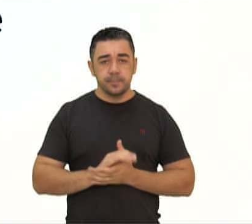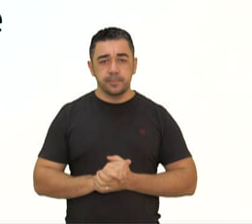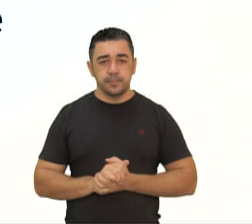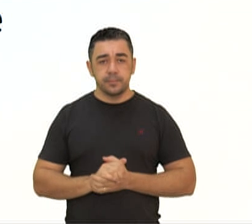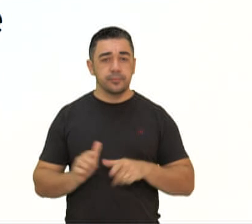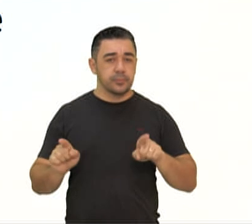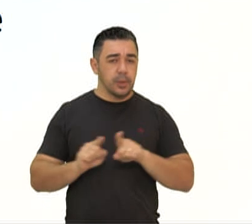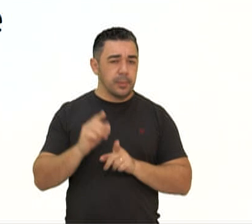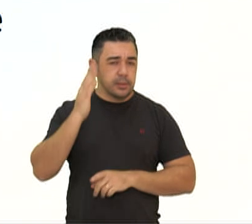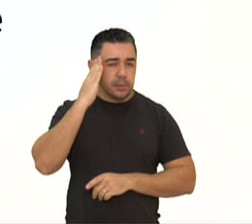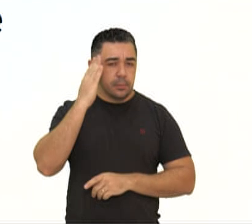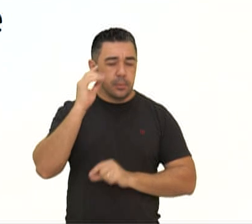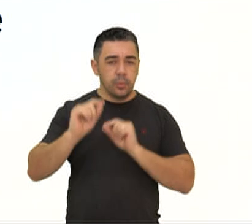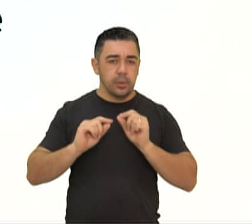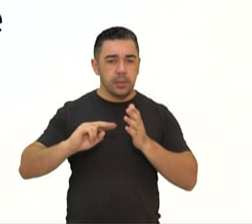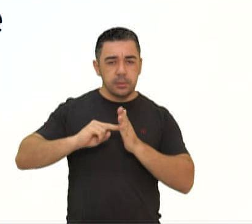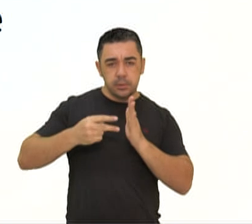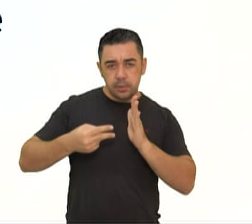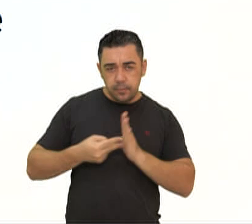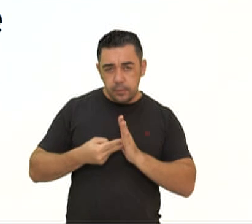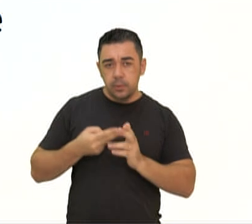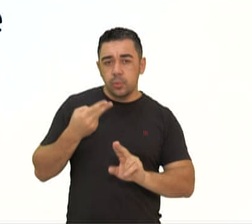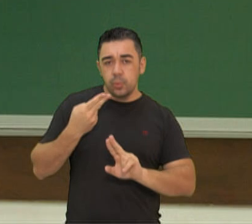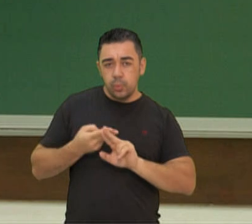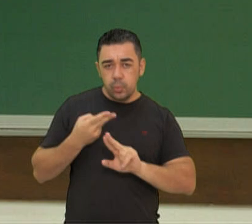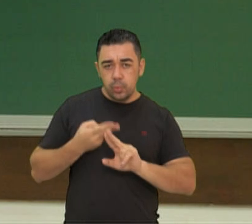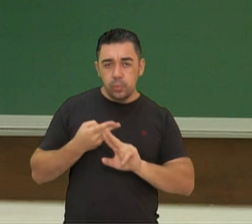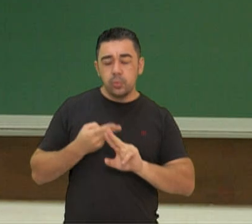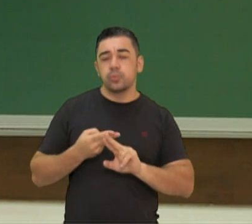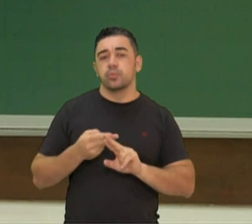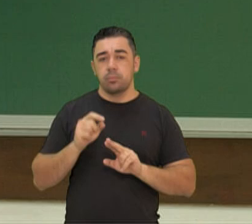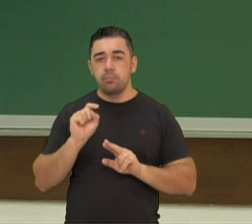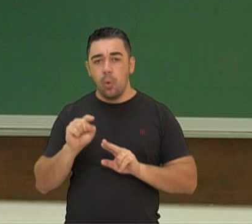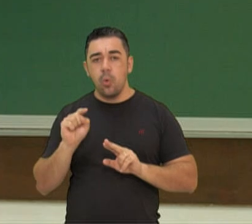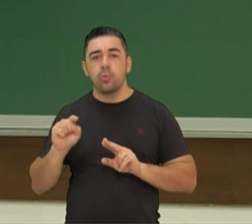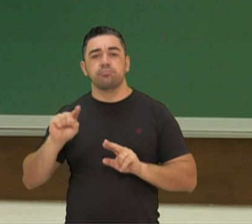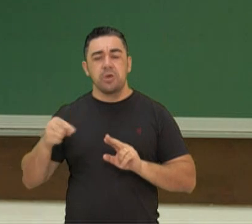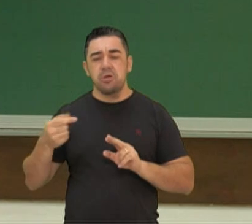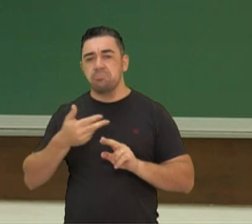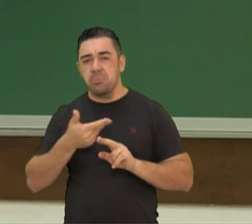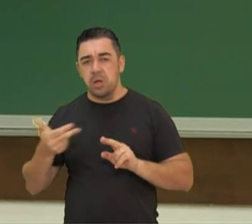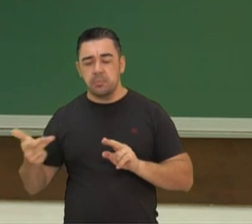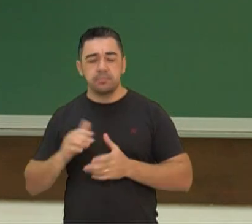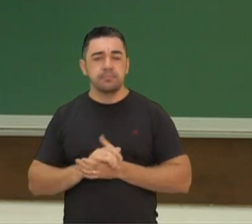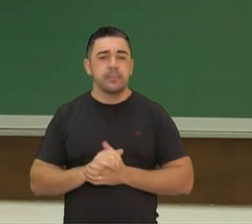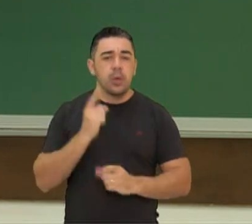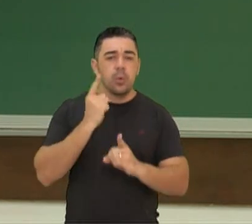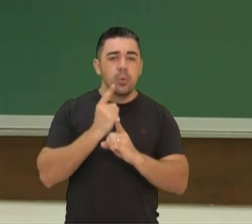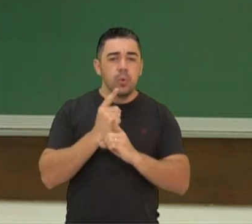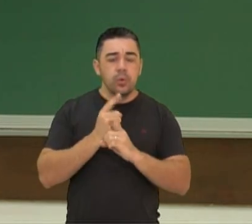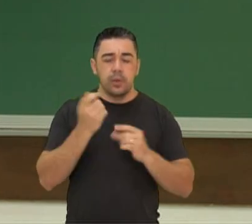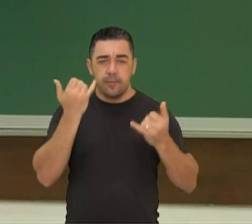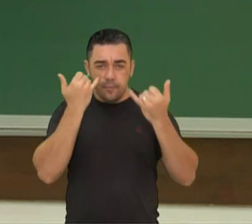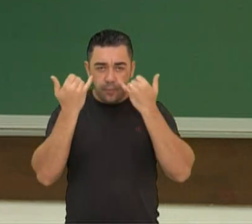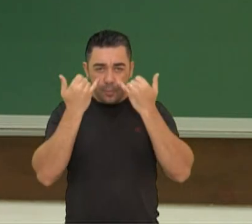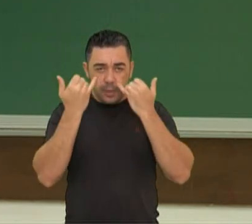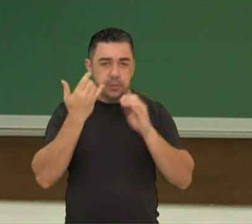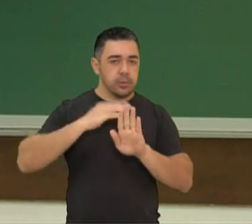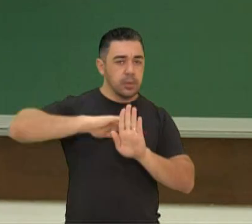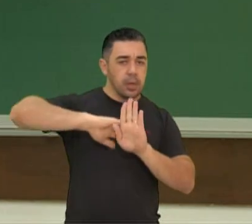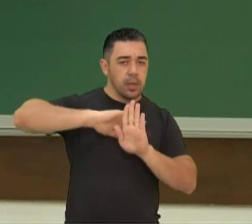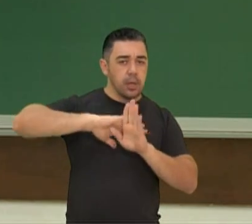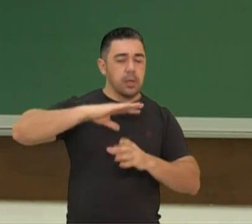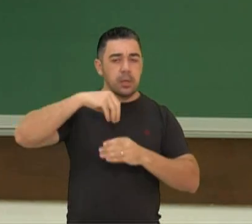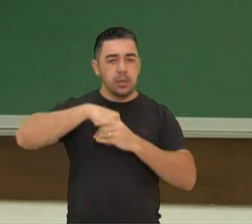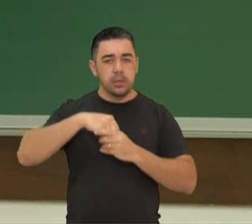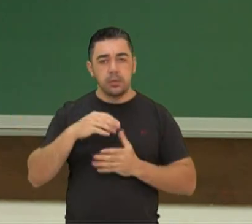o efeito de sentido decorrente do uso da pontuação e localizar informações explícitas. Esses são